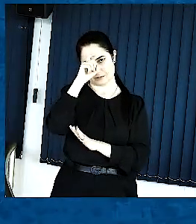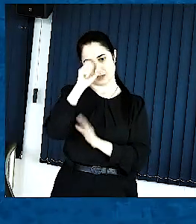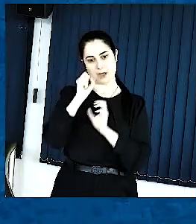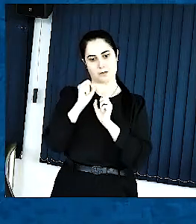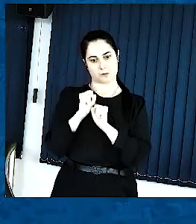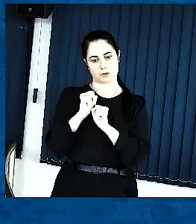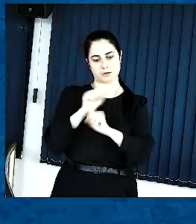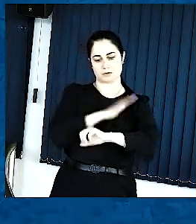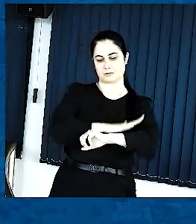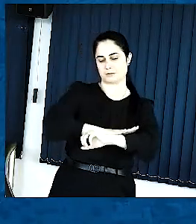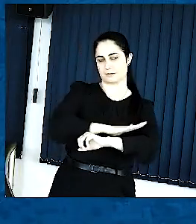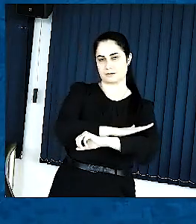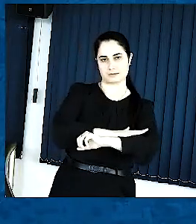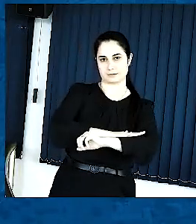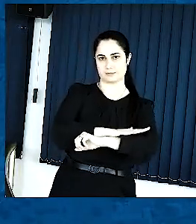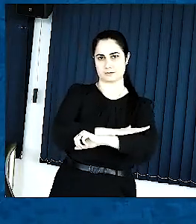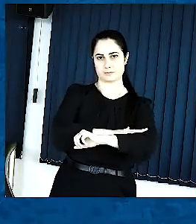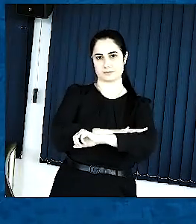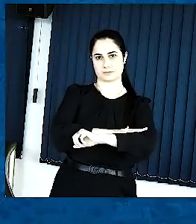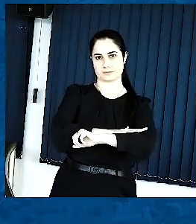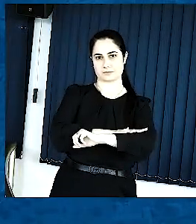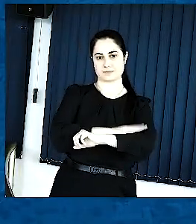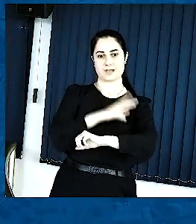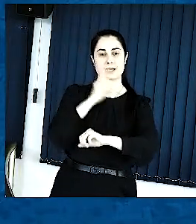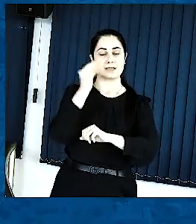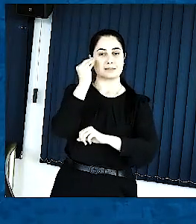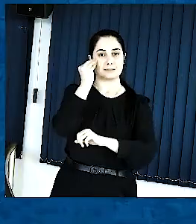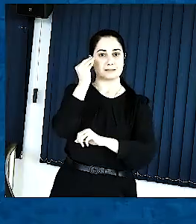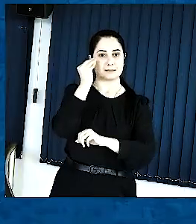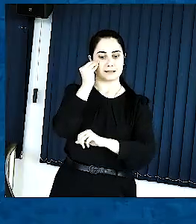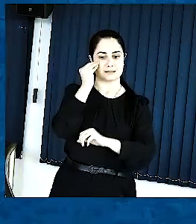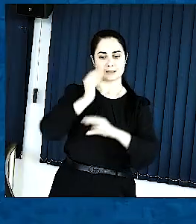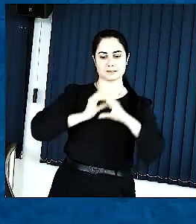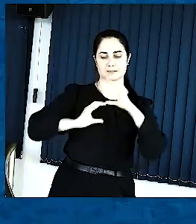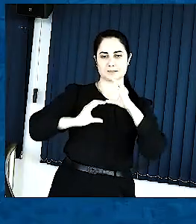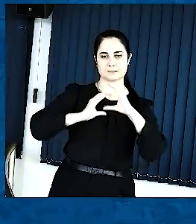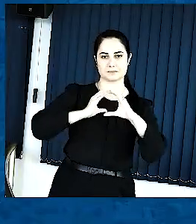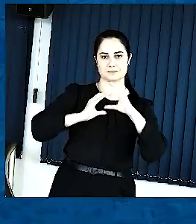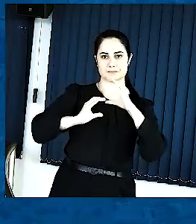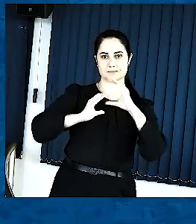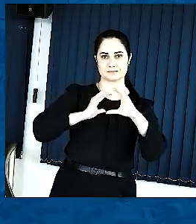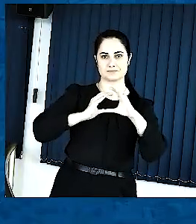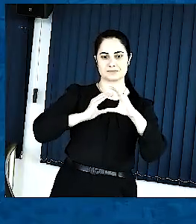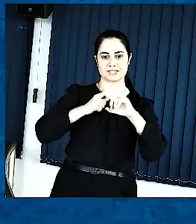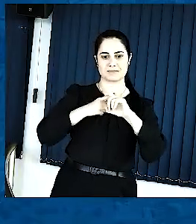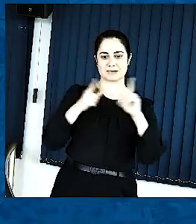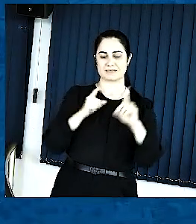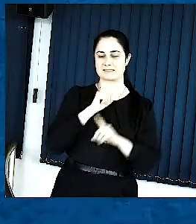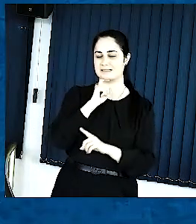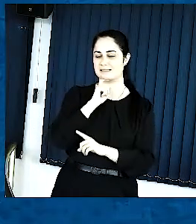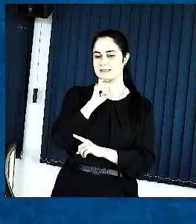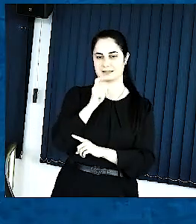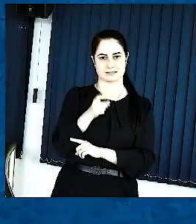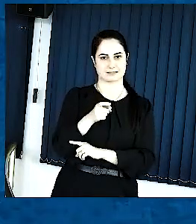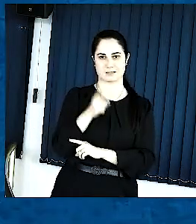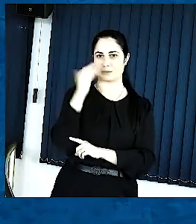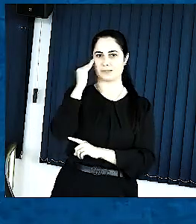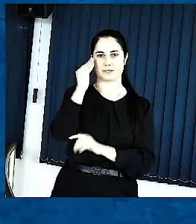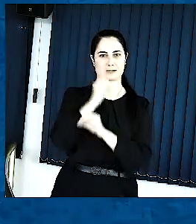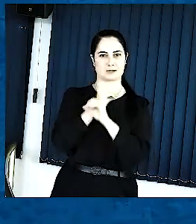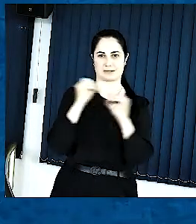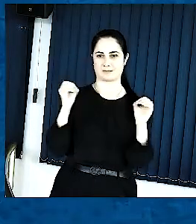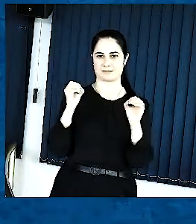pode estar numa praça, que ela tenta se comunicar, mas ninguém entende, ela não sabe